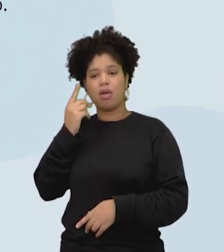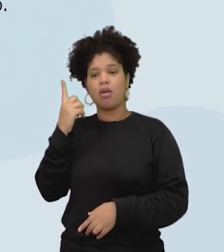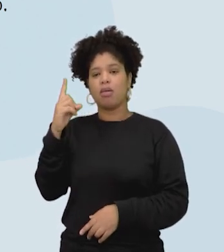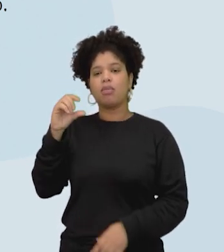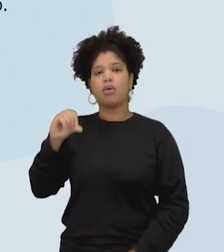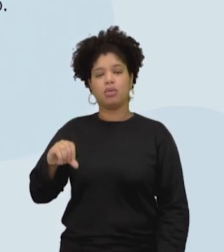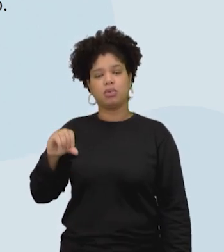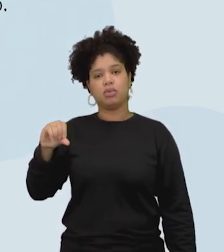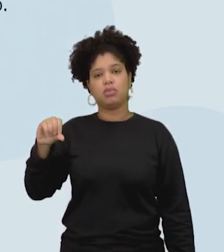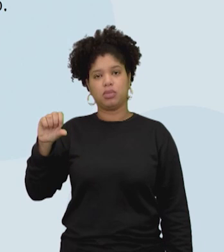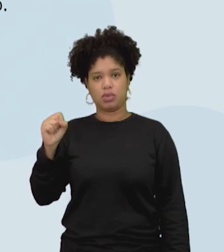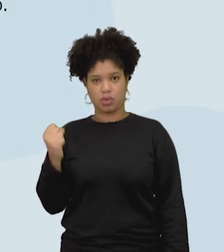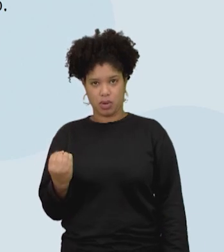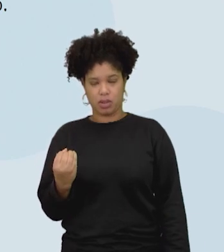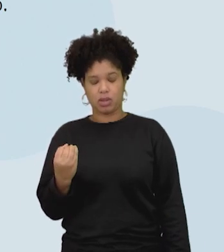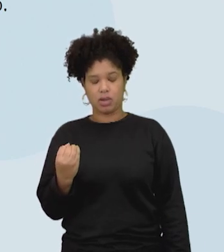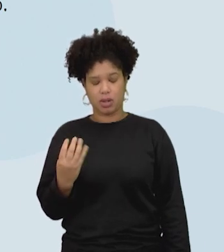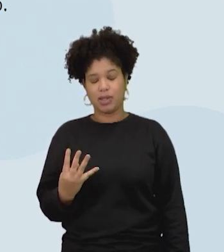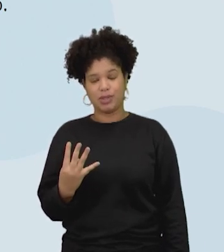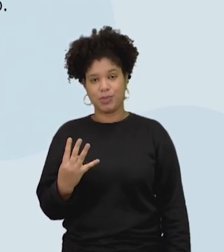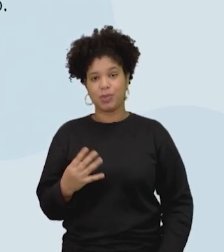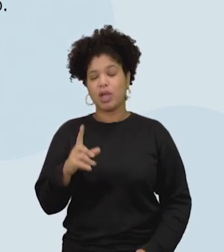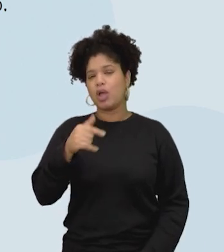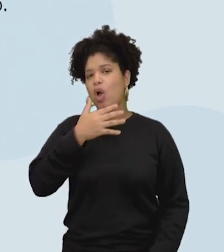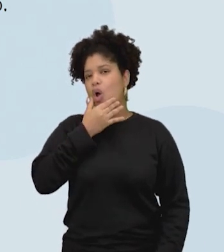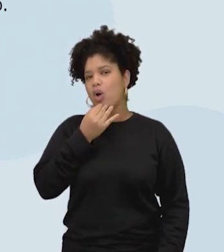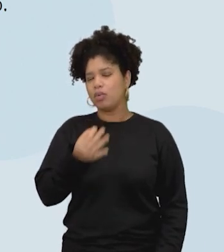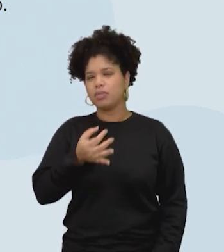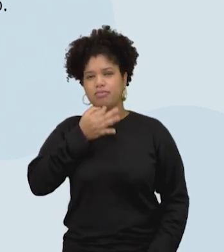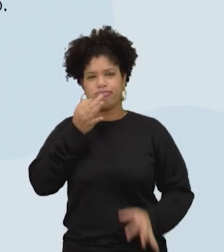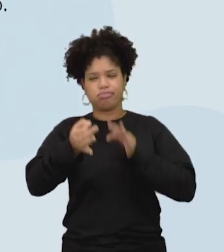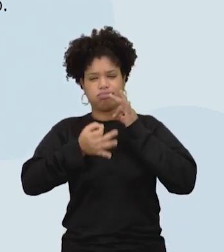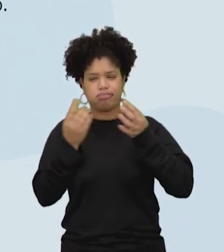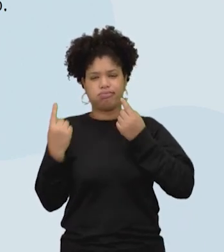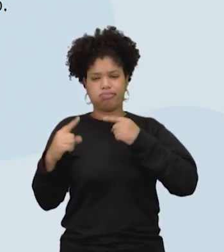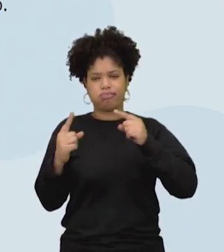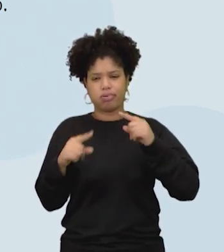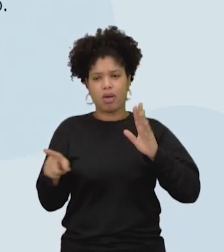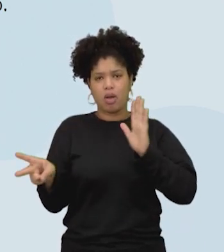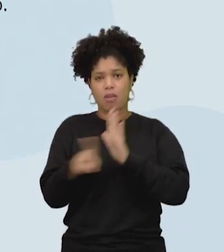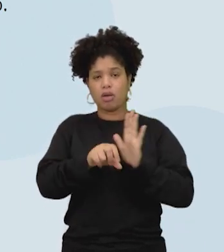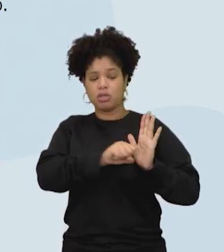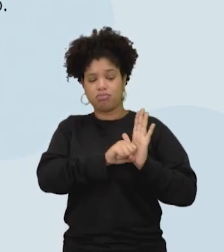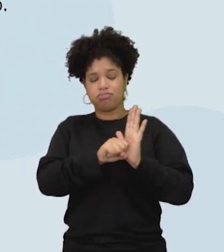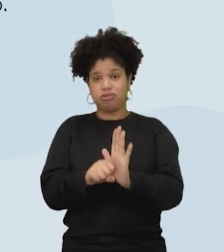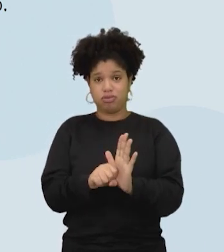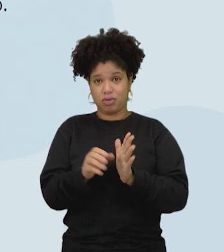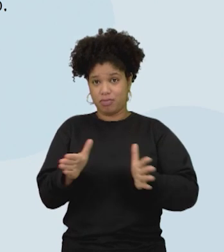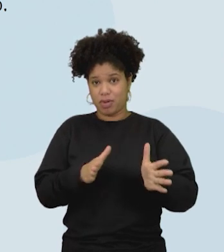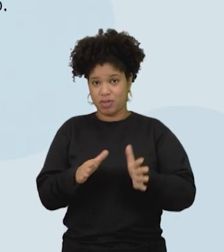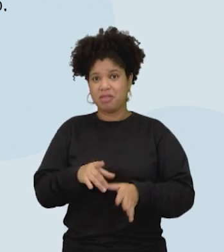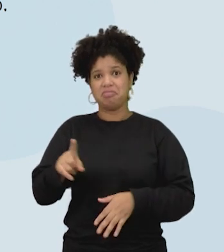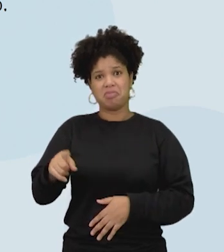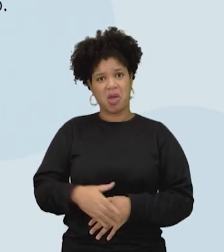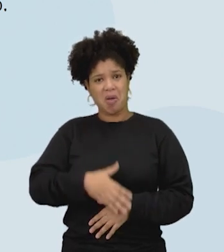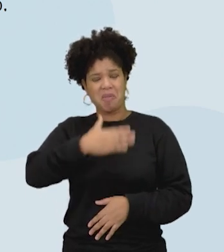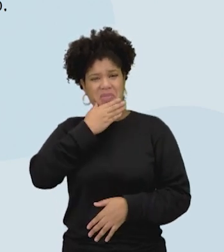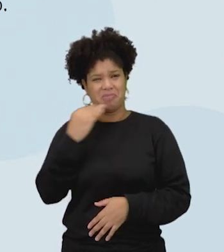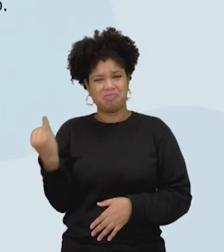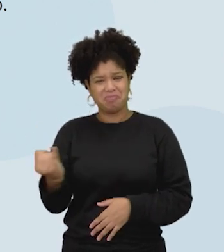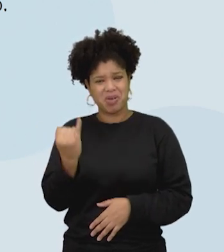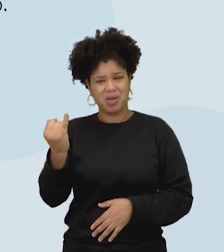1884. Considerado um dos poetas mais críticos de sua época, simbolismo, né? Também foi reconhecido como o mais importante poeta